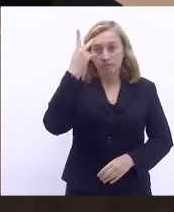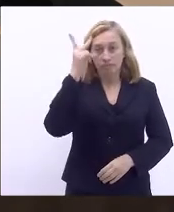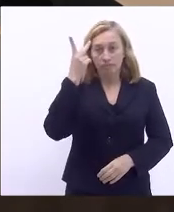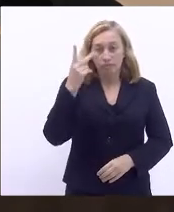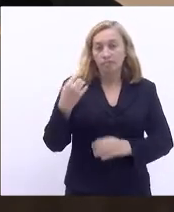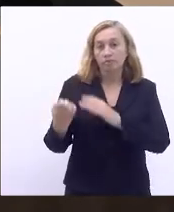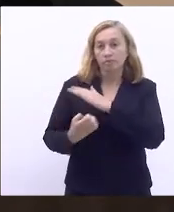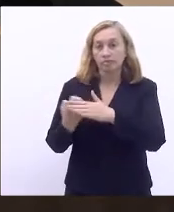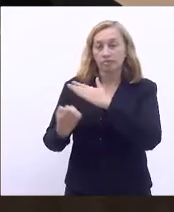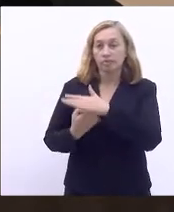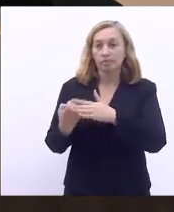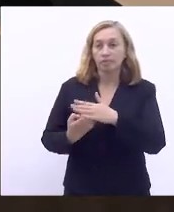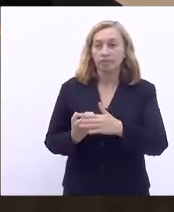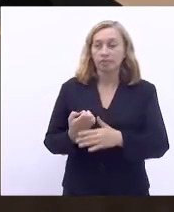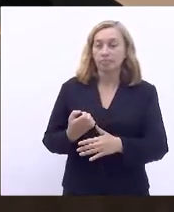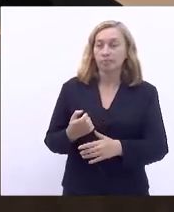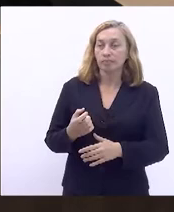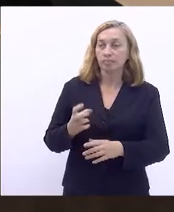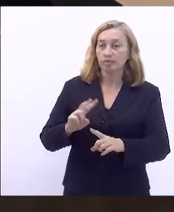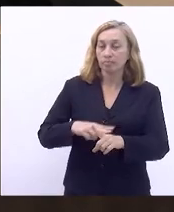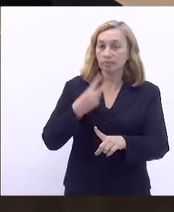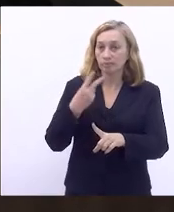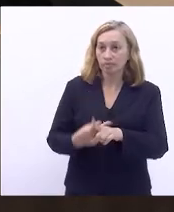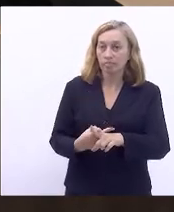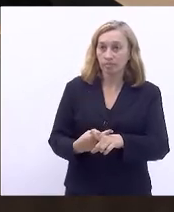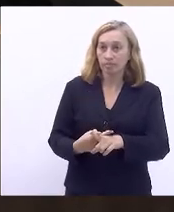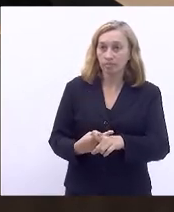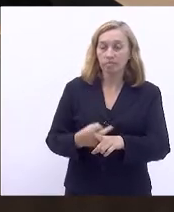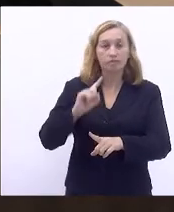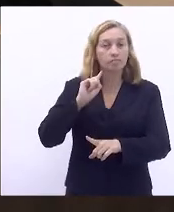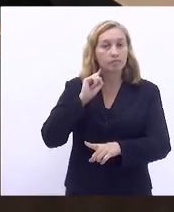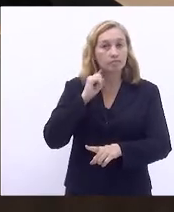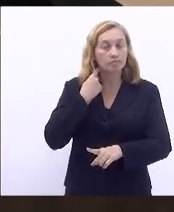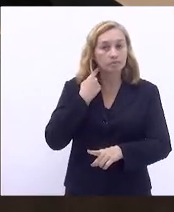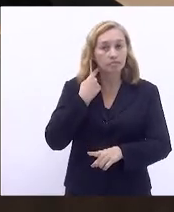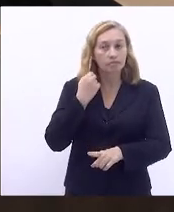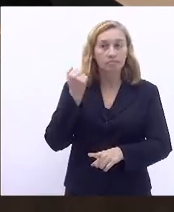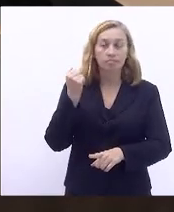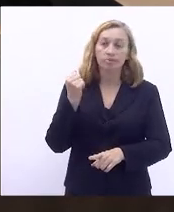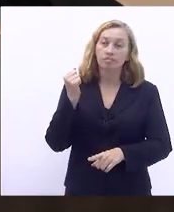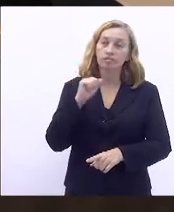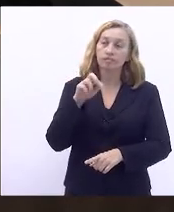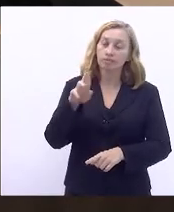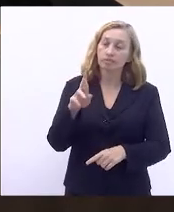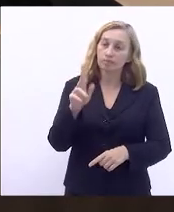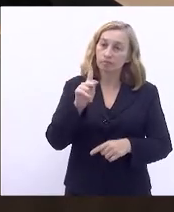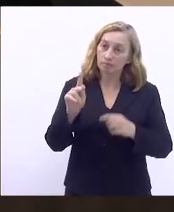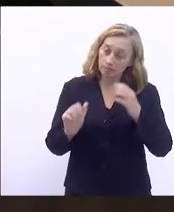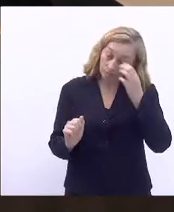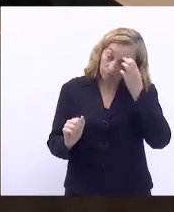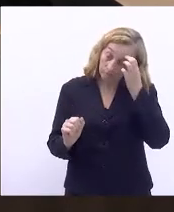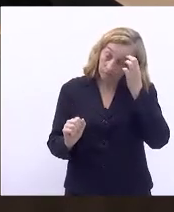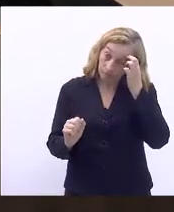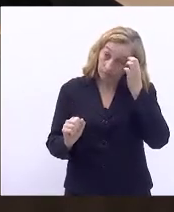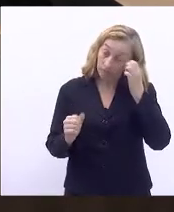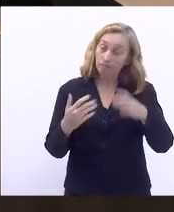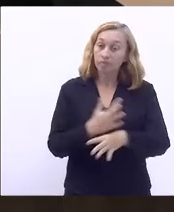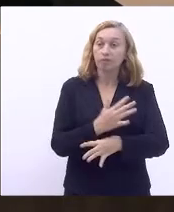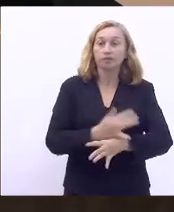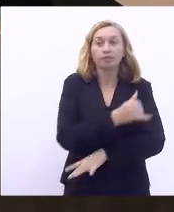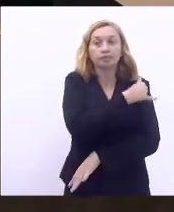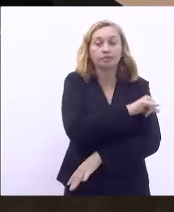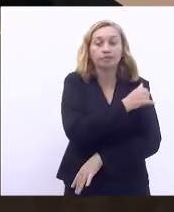ThyssenKrupp, essa empresa que dobrou a emissão de gases na cidade do Rio de Janeiro, é uma história de violação